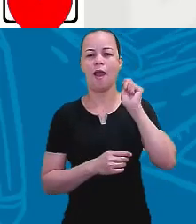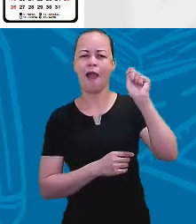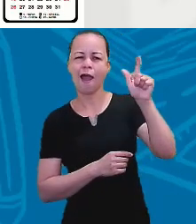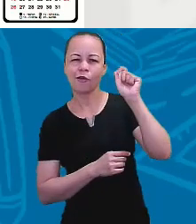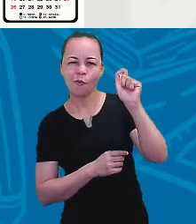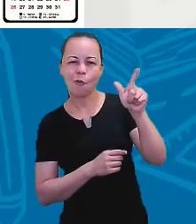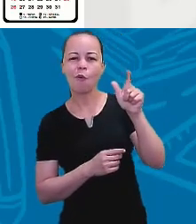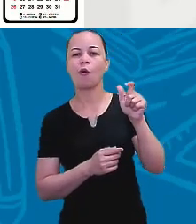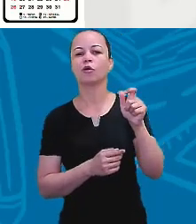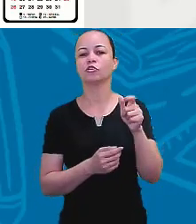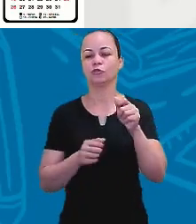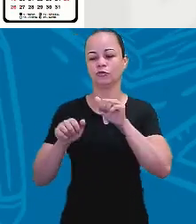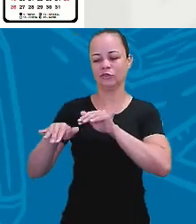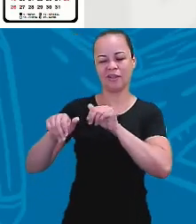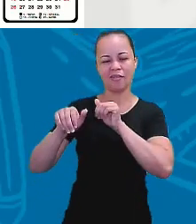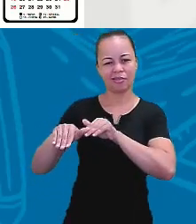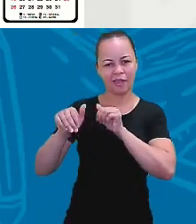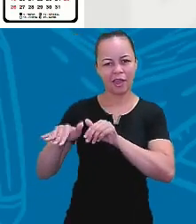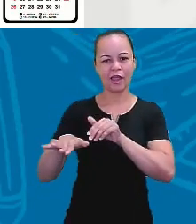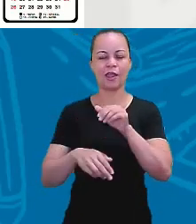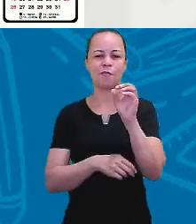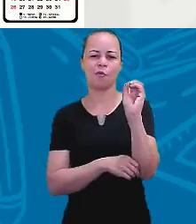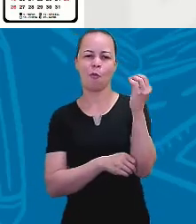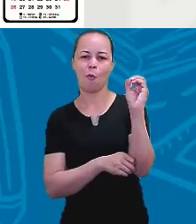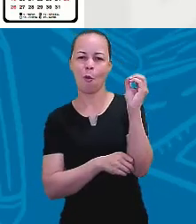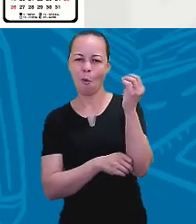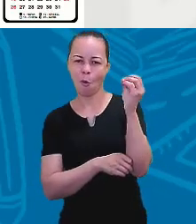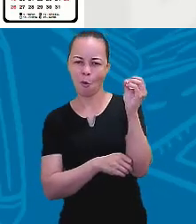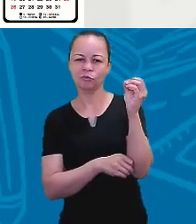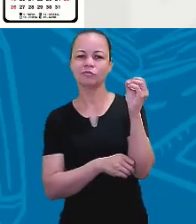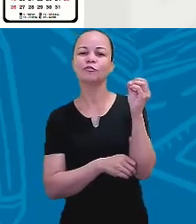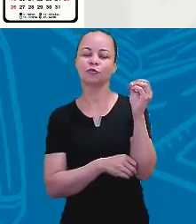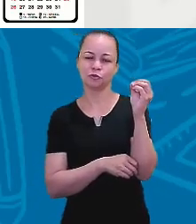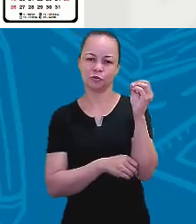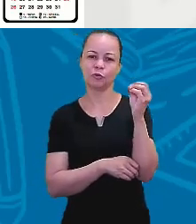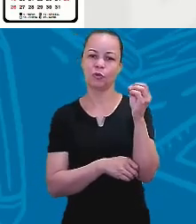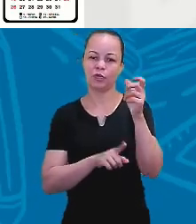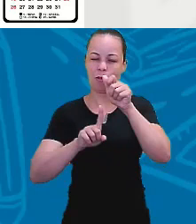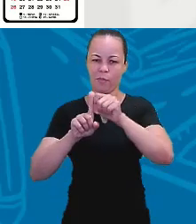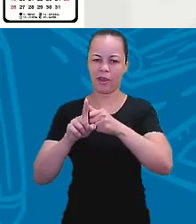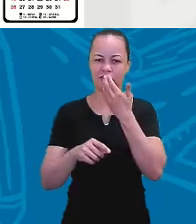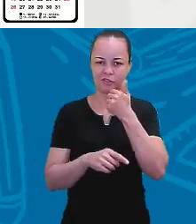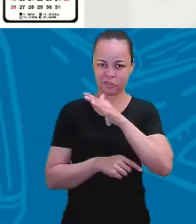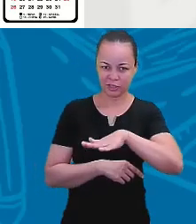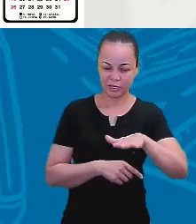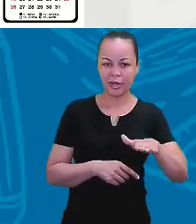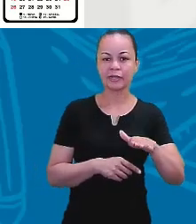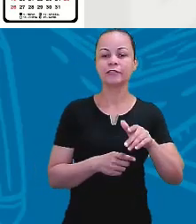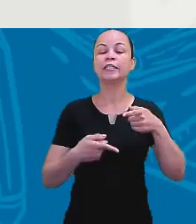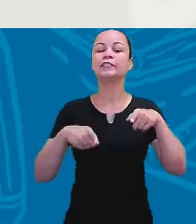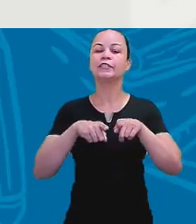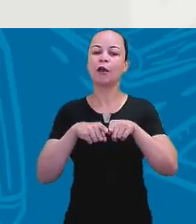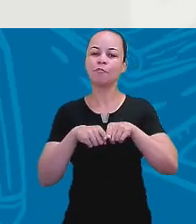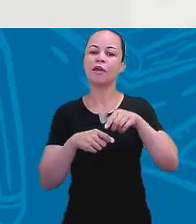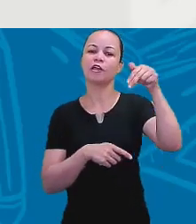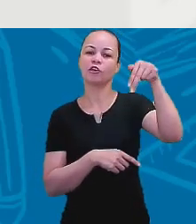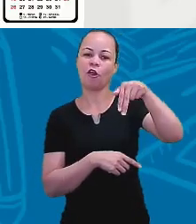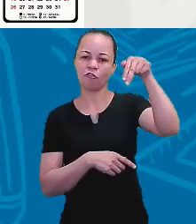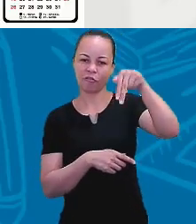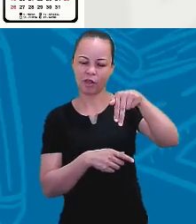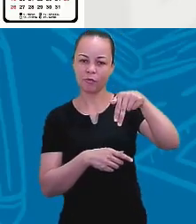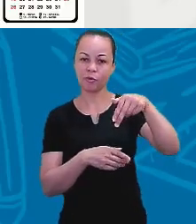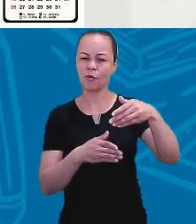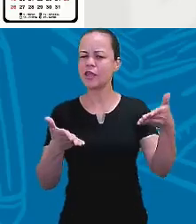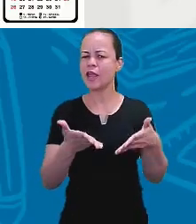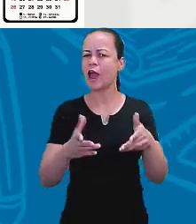agosto, setembro, outubro, que é o mês das crianças, também já passou novembro, e agora nós